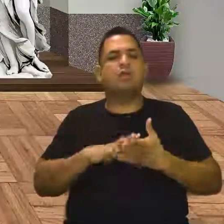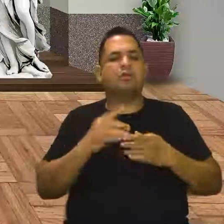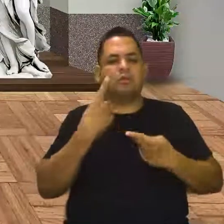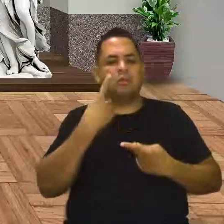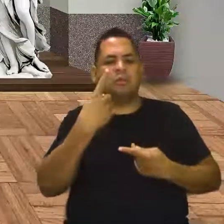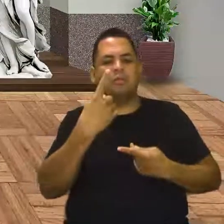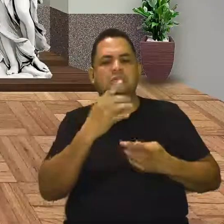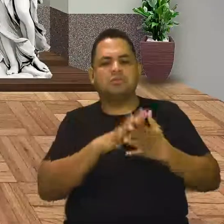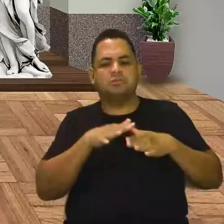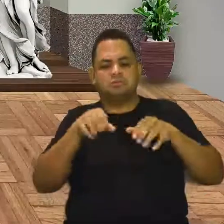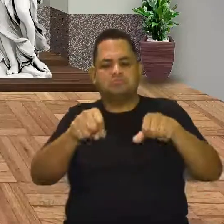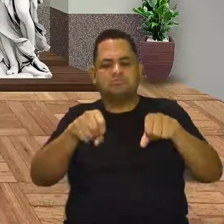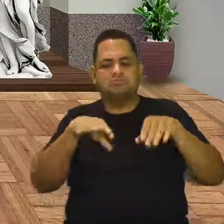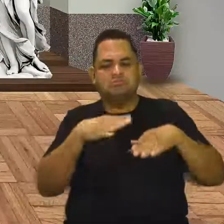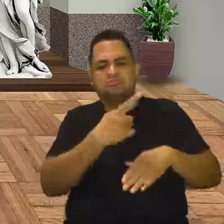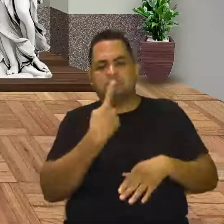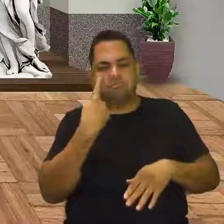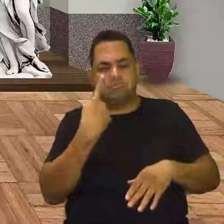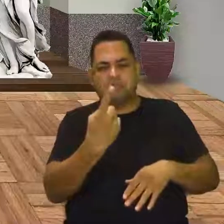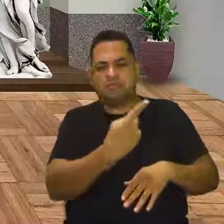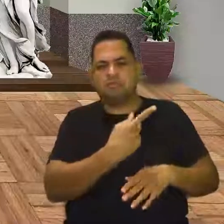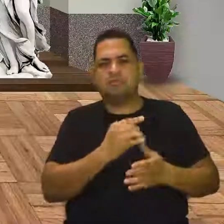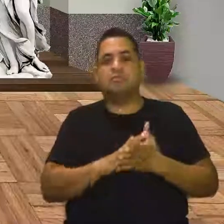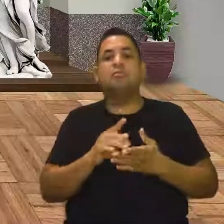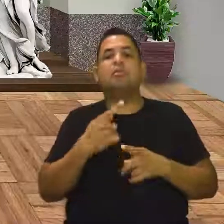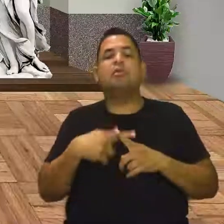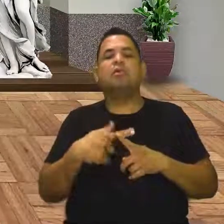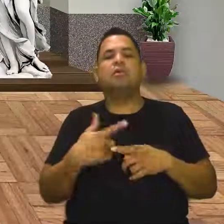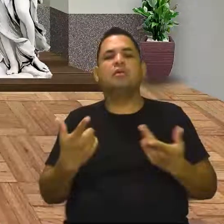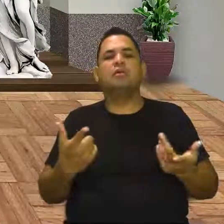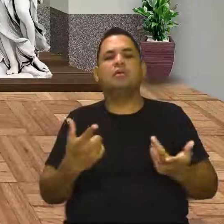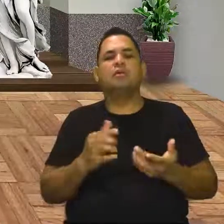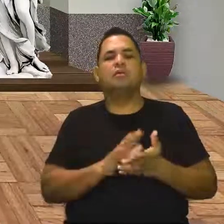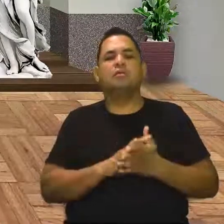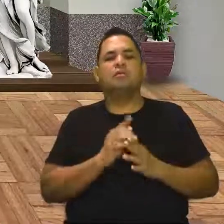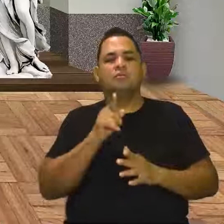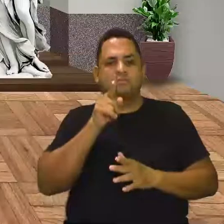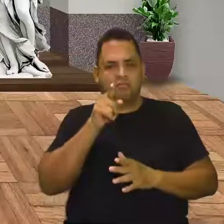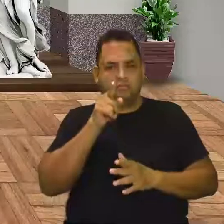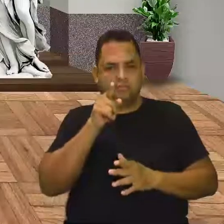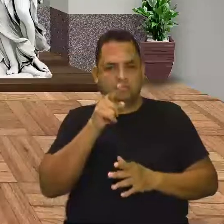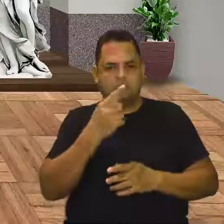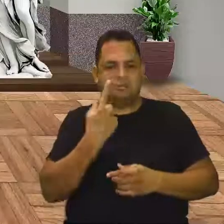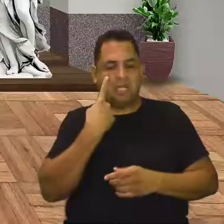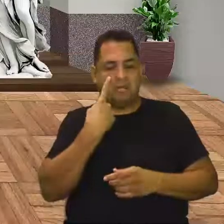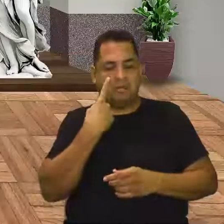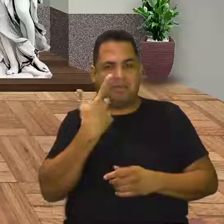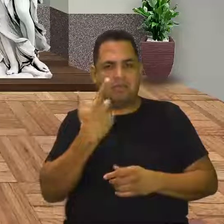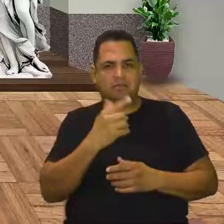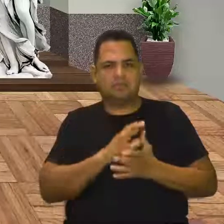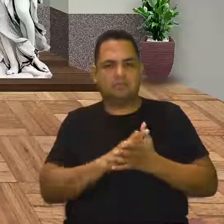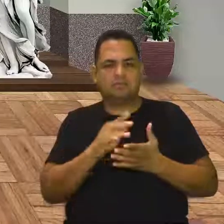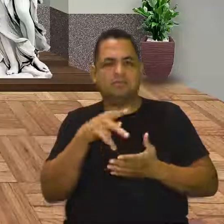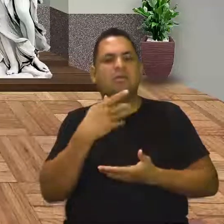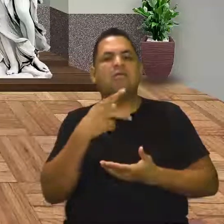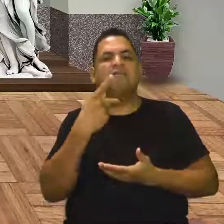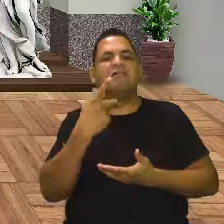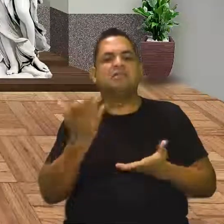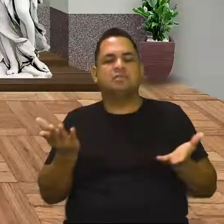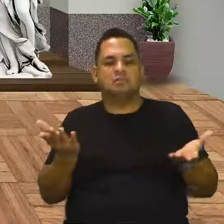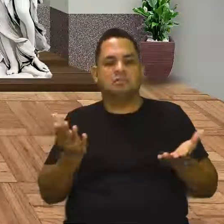mundo. Para que isso? Ei, sabe para que isso? Para você que está assistindo, não se meter a